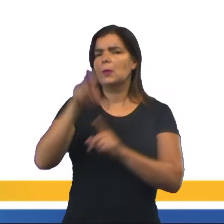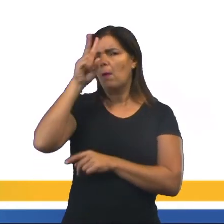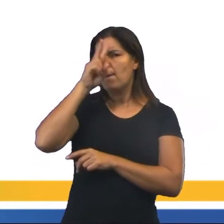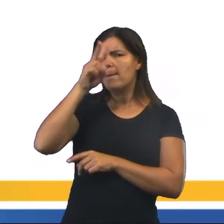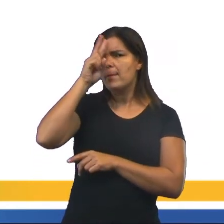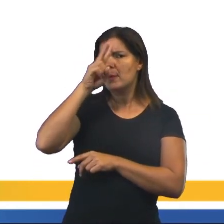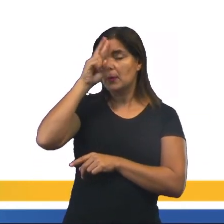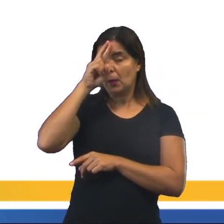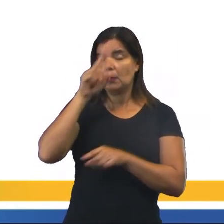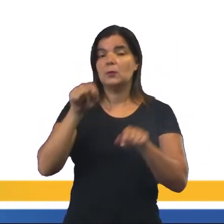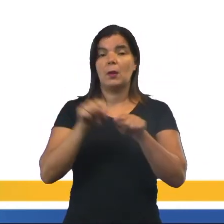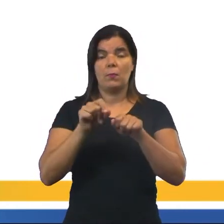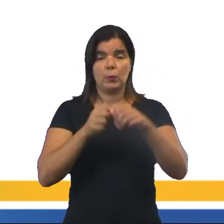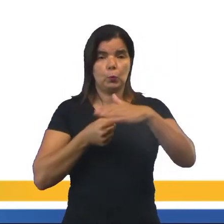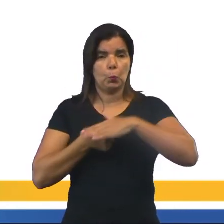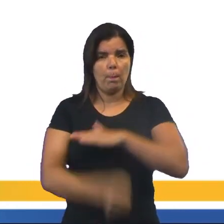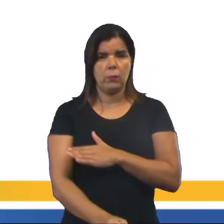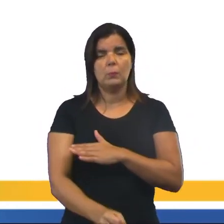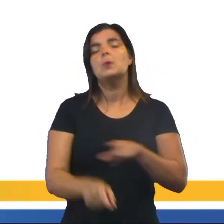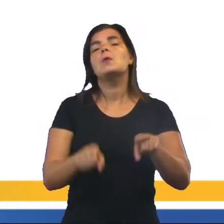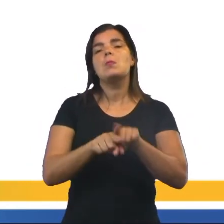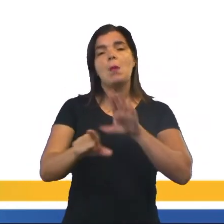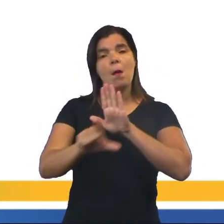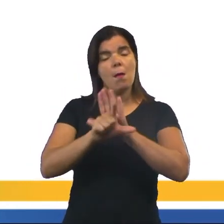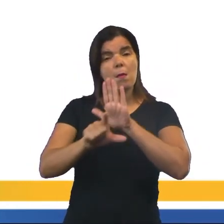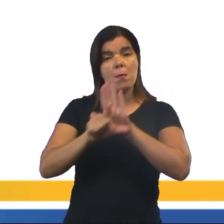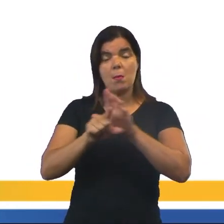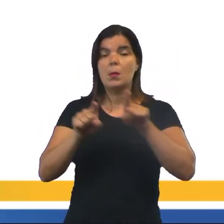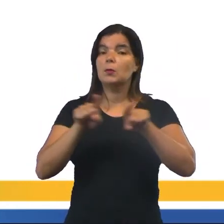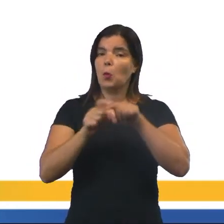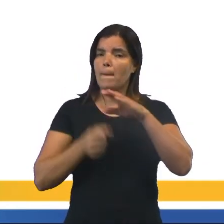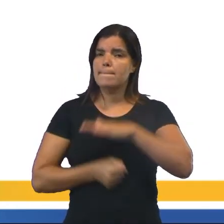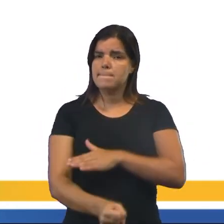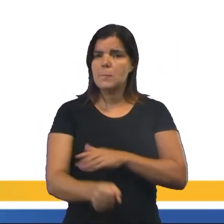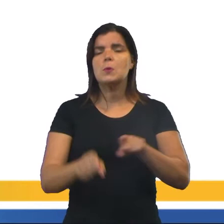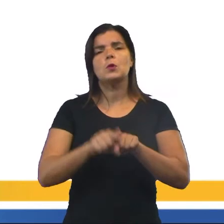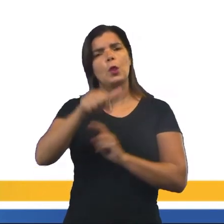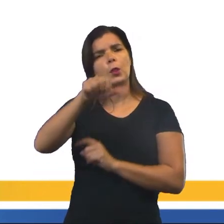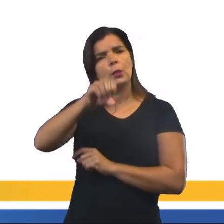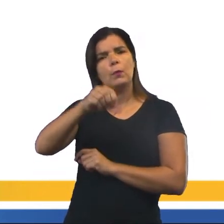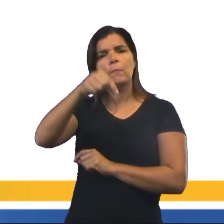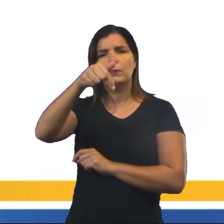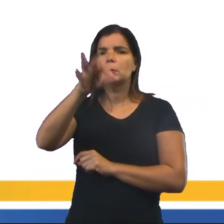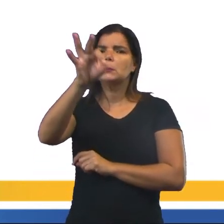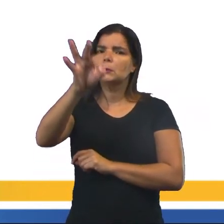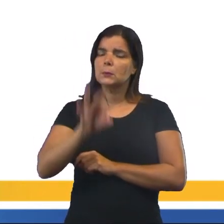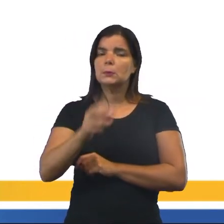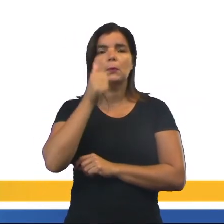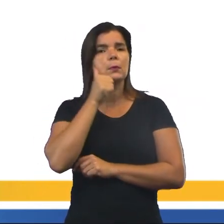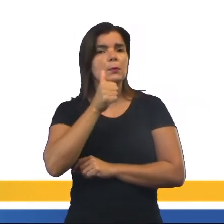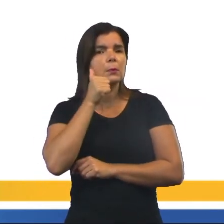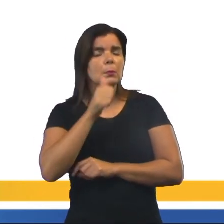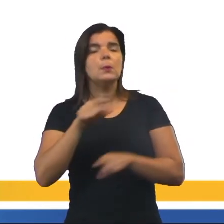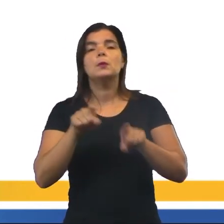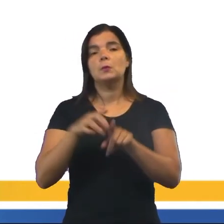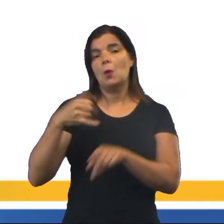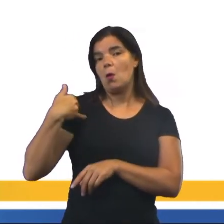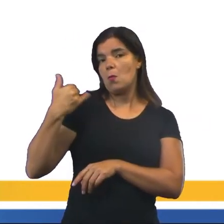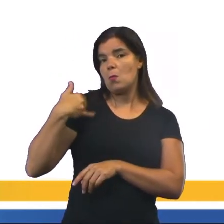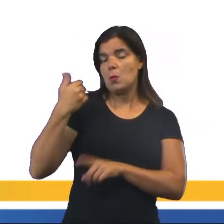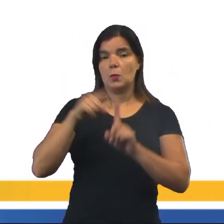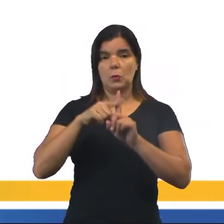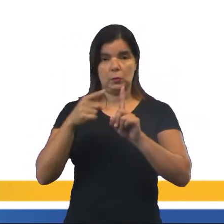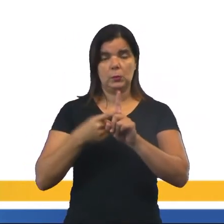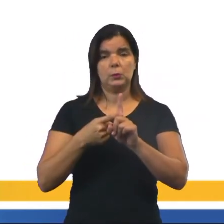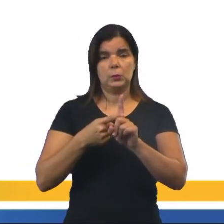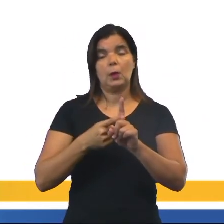da clandestinidade do aborto. As leis restritas de aborto atingem 97% das mulheres em idade reprodutiva